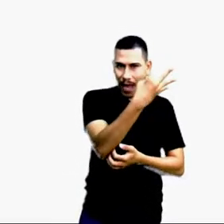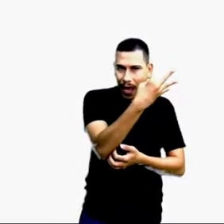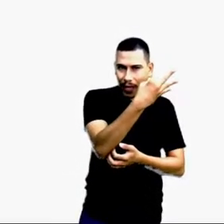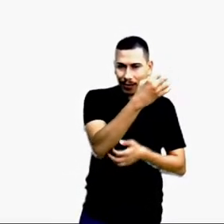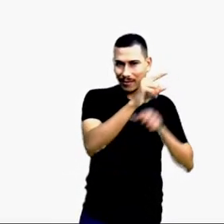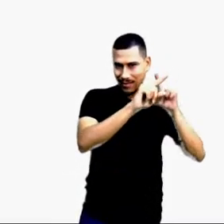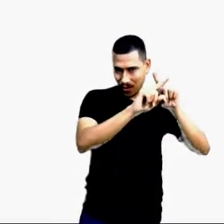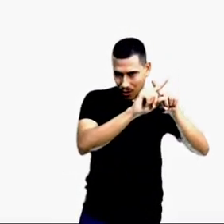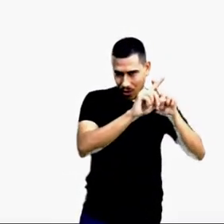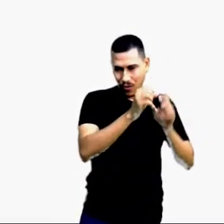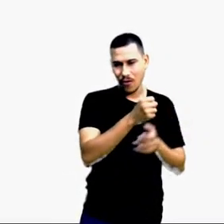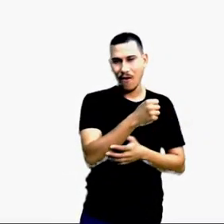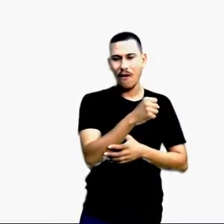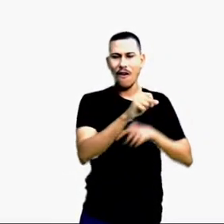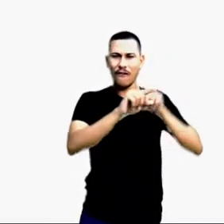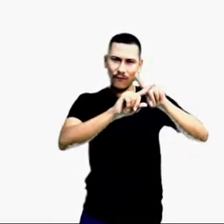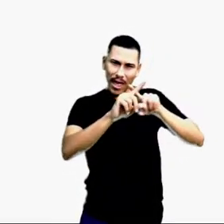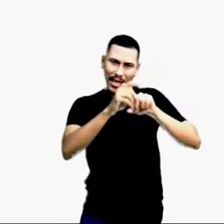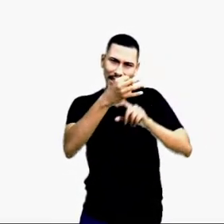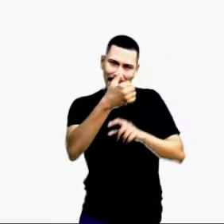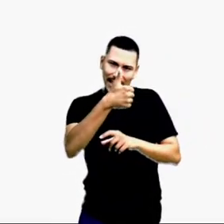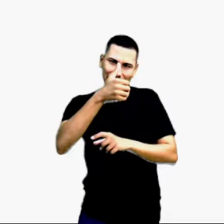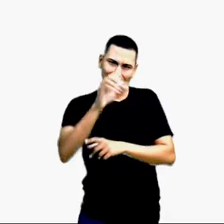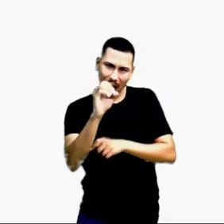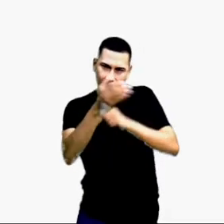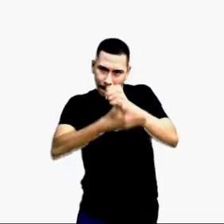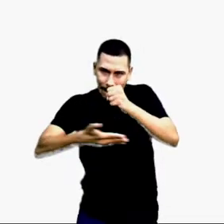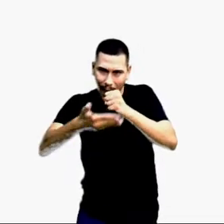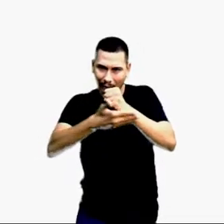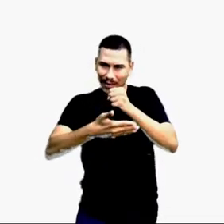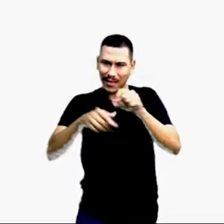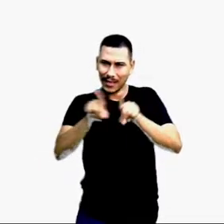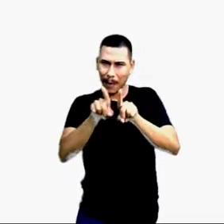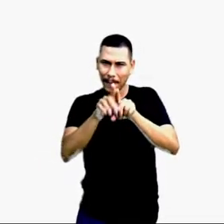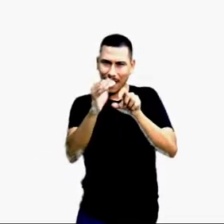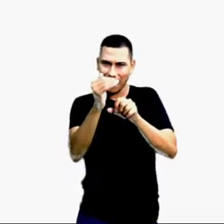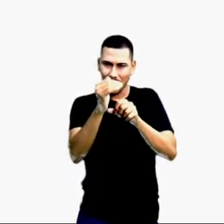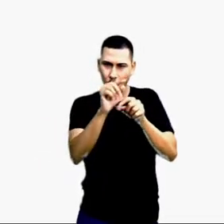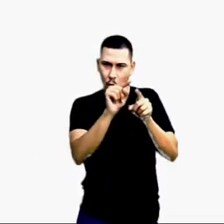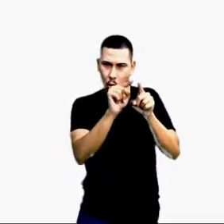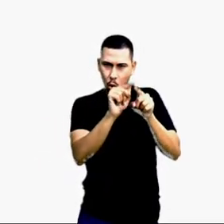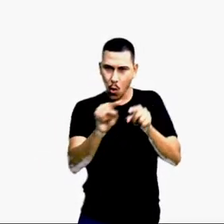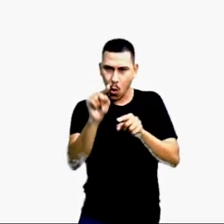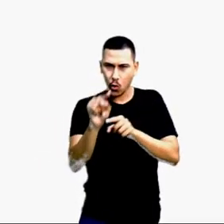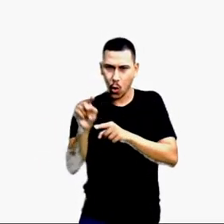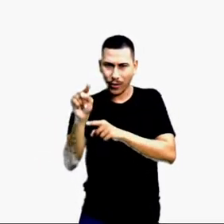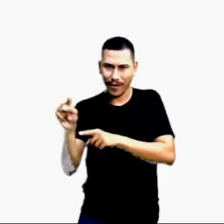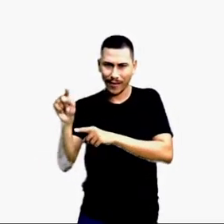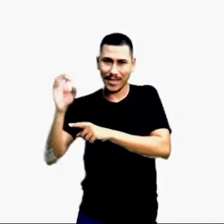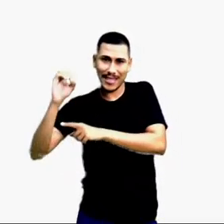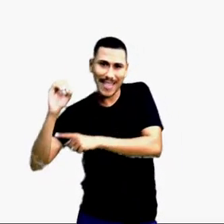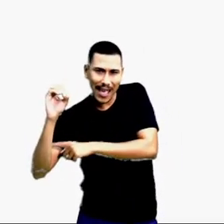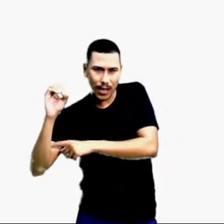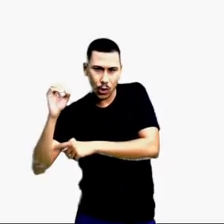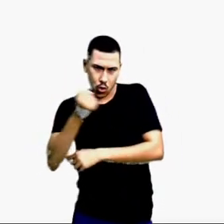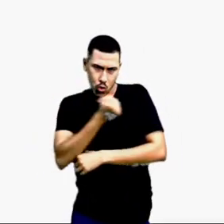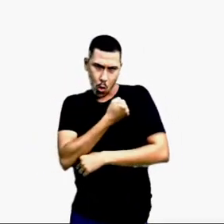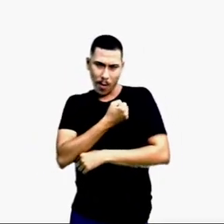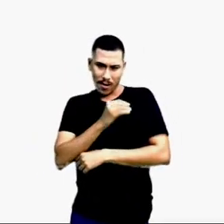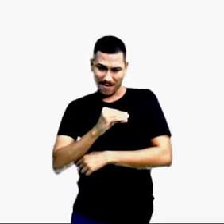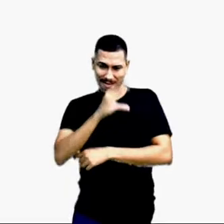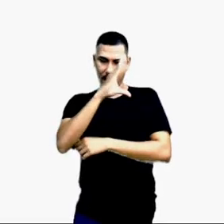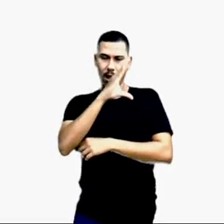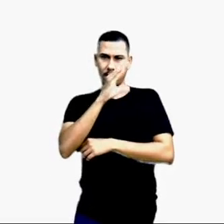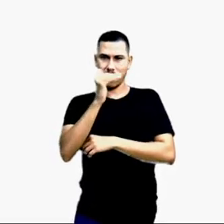é o x, vezes 10, a base. E temos 3 casas ali, 3 zeros, é um número grande. Então,